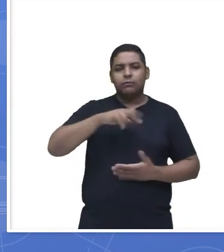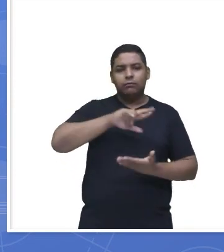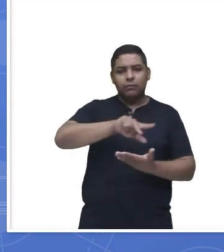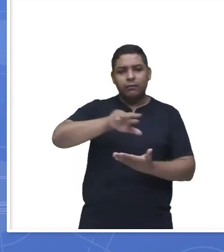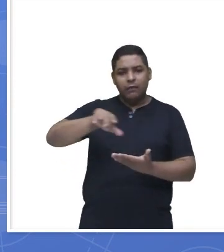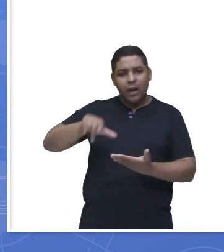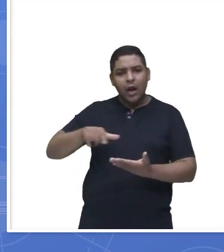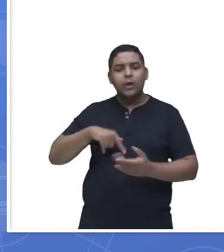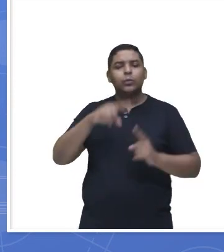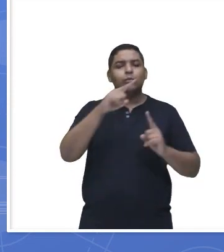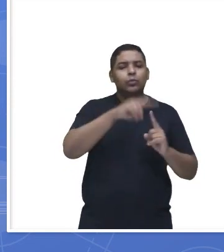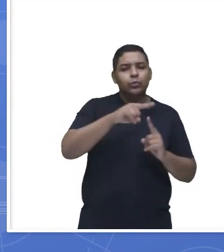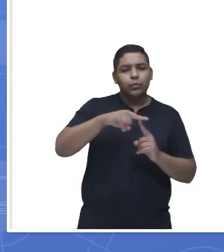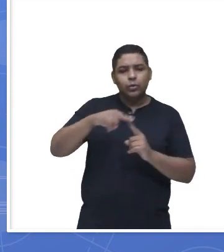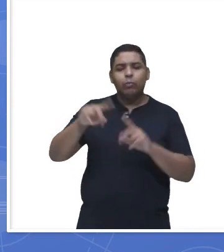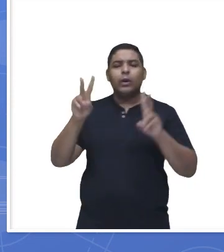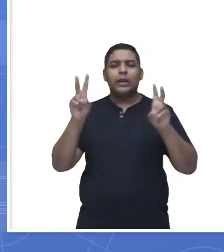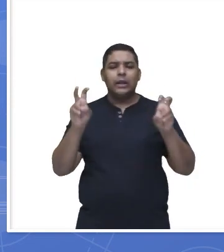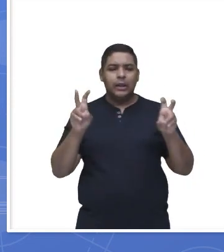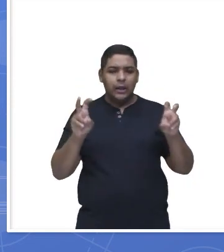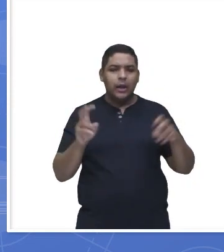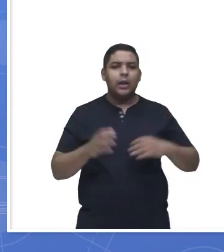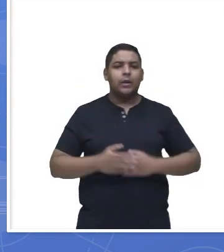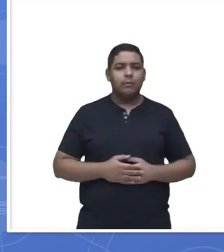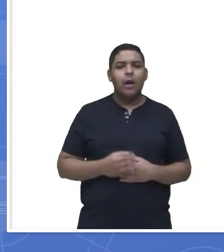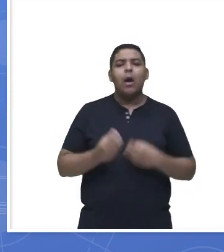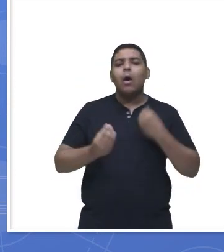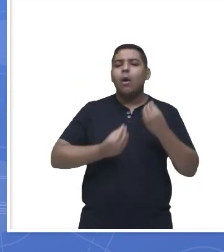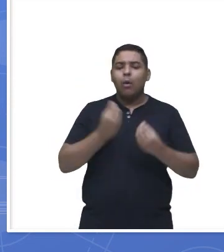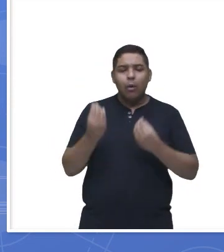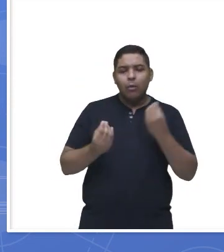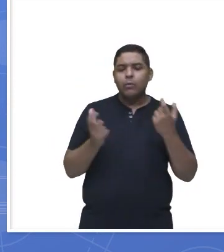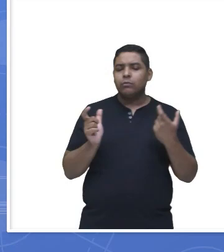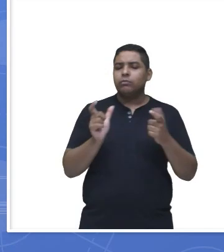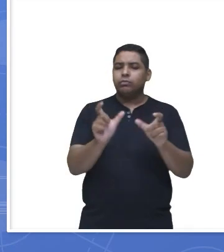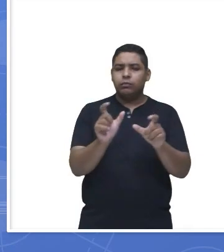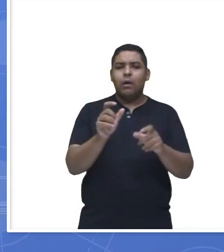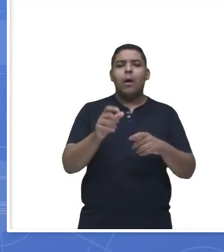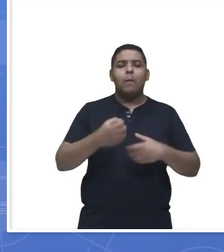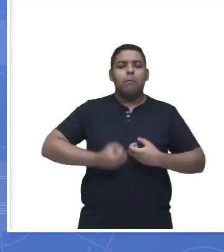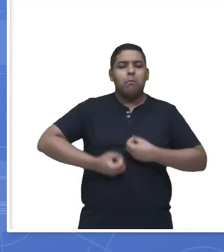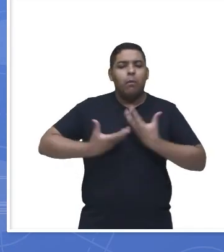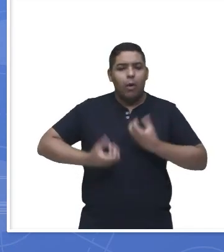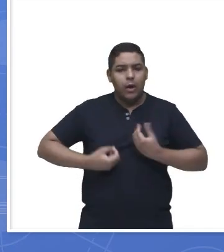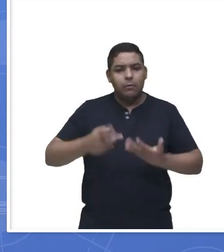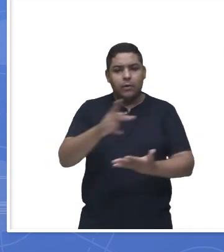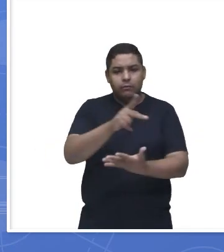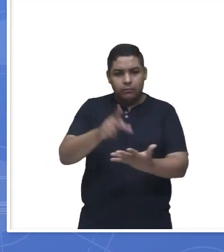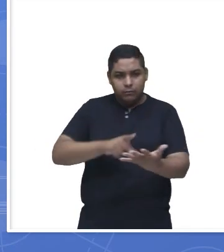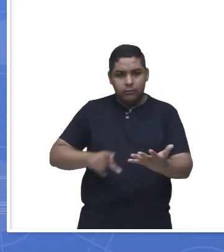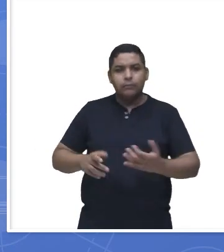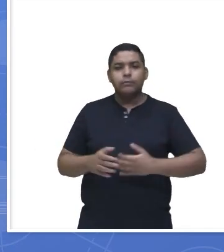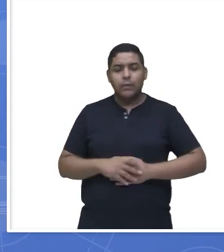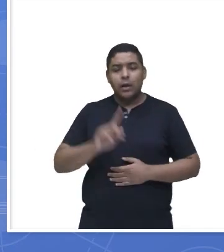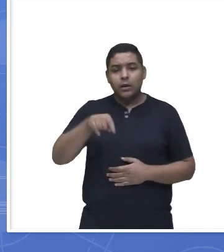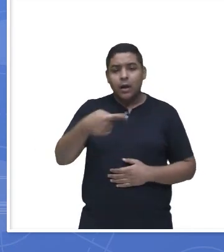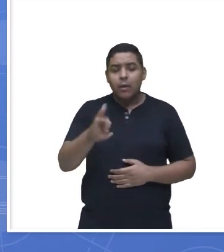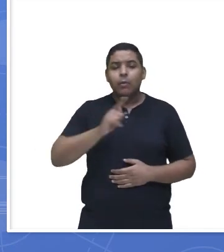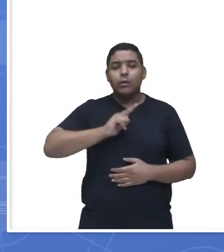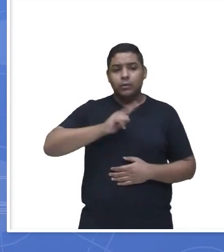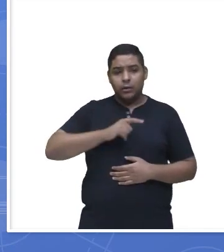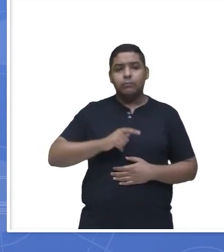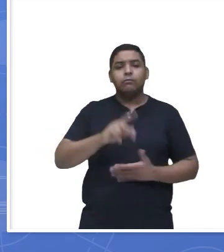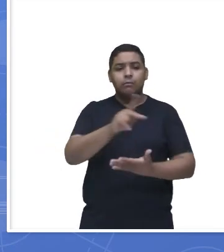ao seu estilo, em relação à temática, em relação ao que ele trazia nos seus poemas. Então, após nós apresentarmos o poema e também